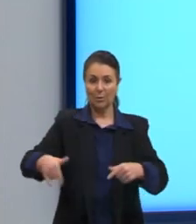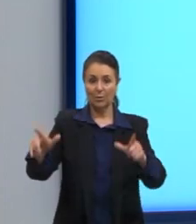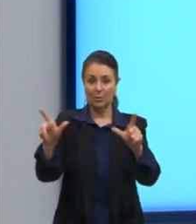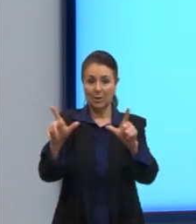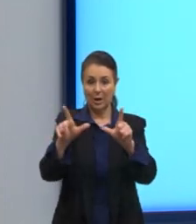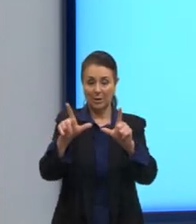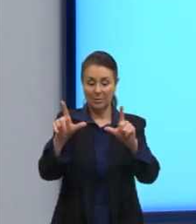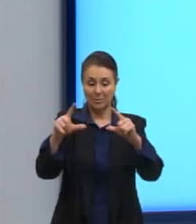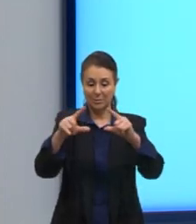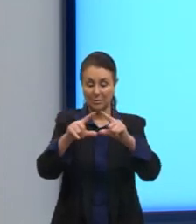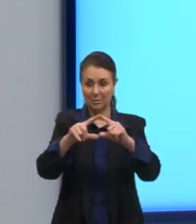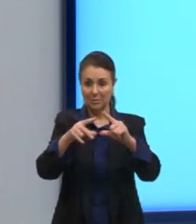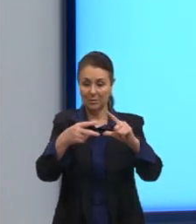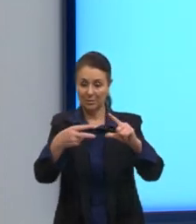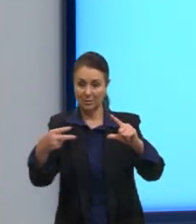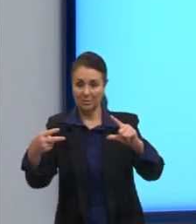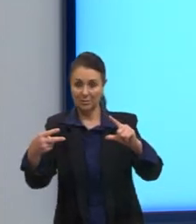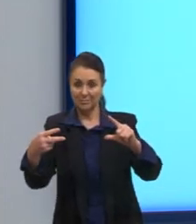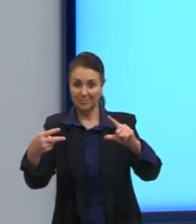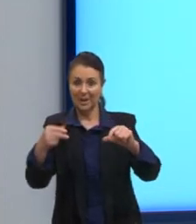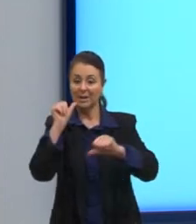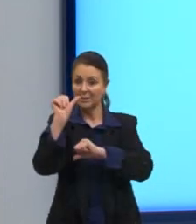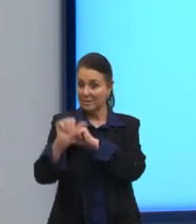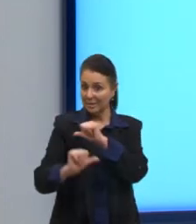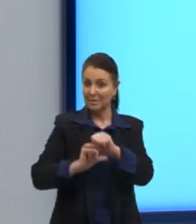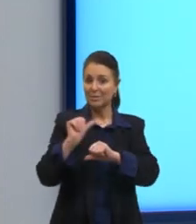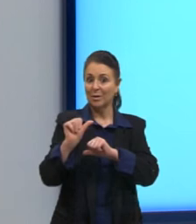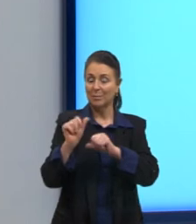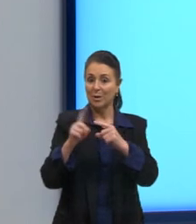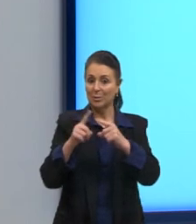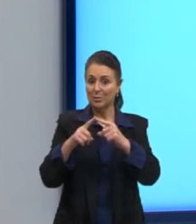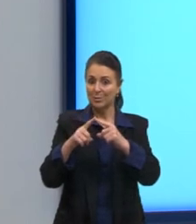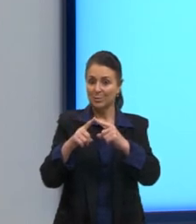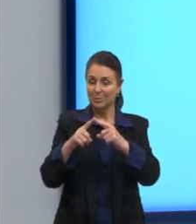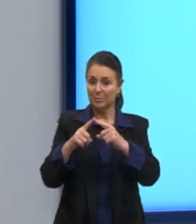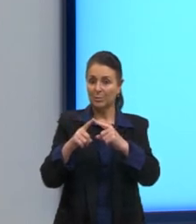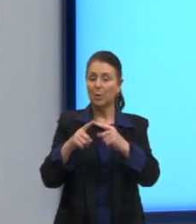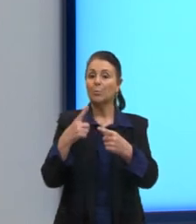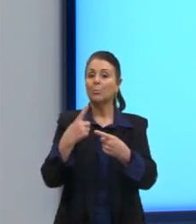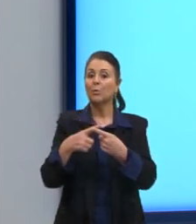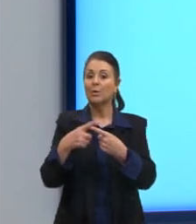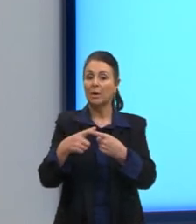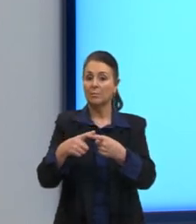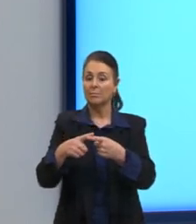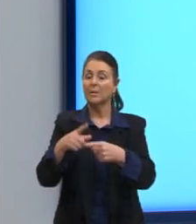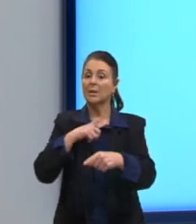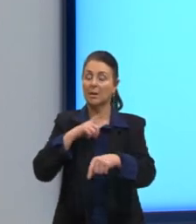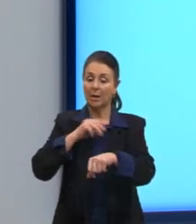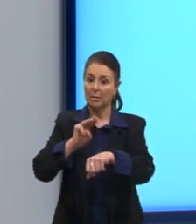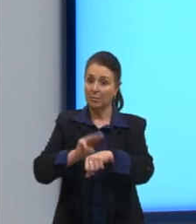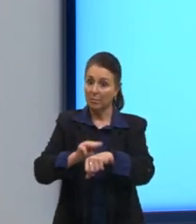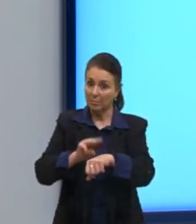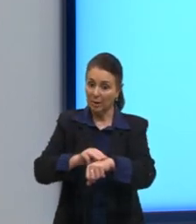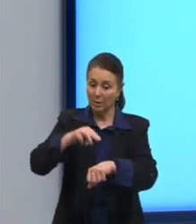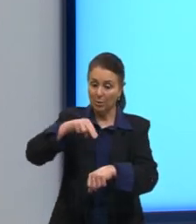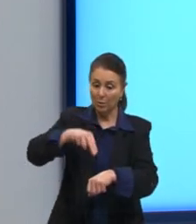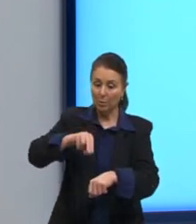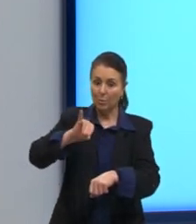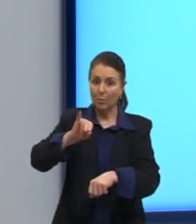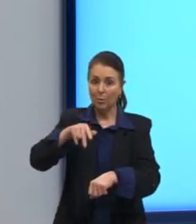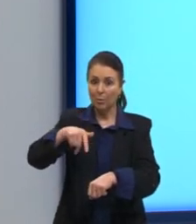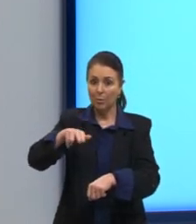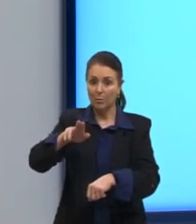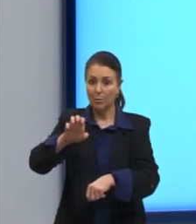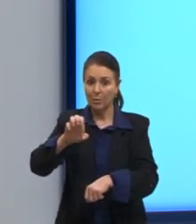tem muitas insaturações por uma gordura saturada isso tudo ocorre na presença dos metais né ou do Níquel ou da